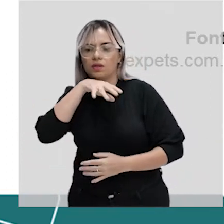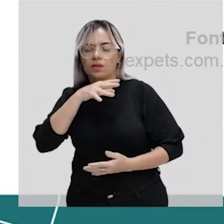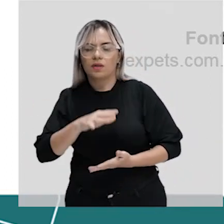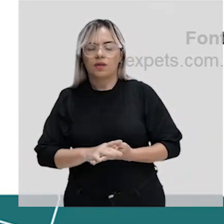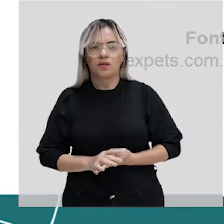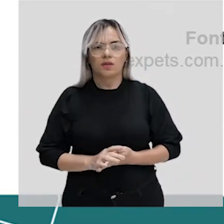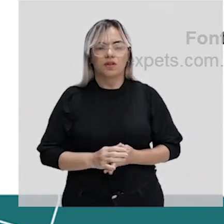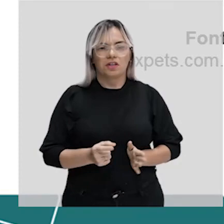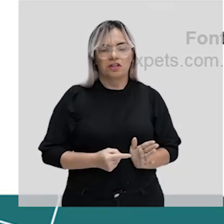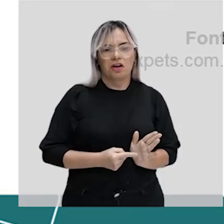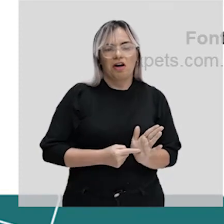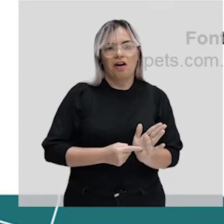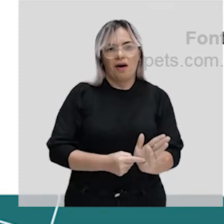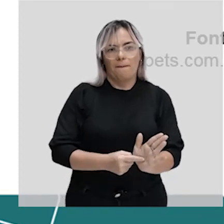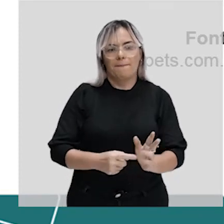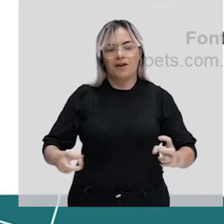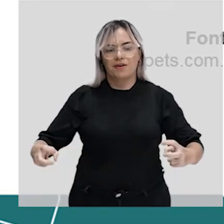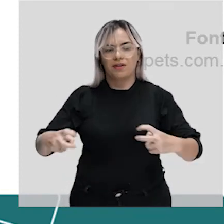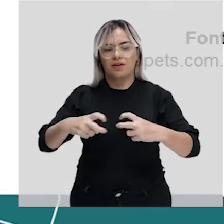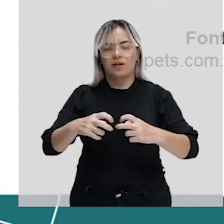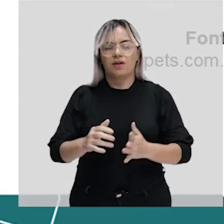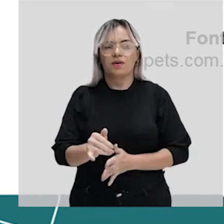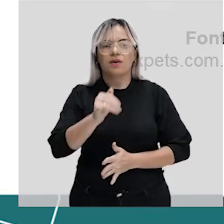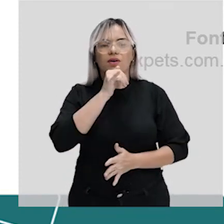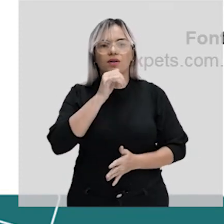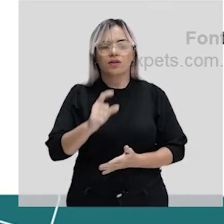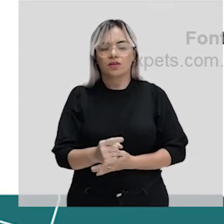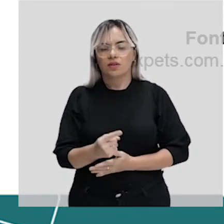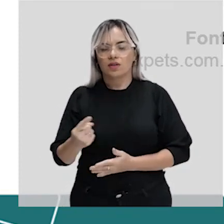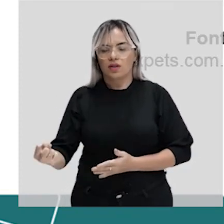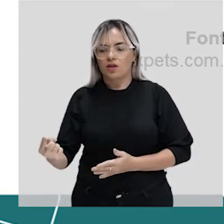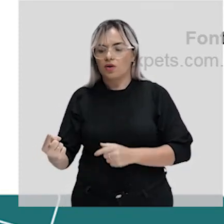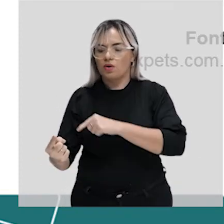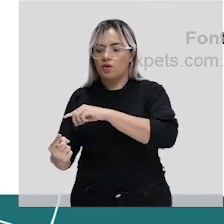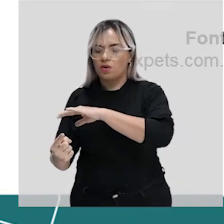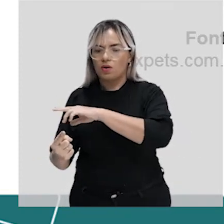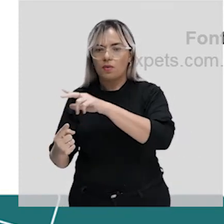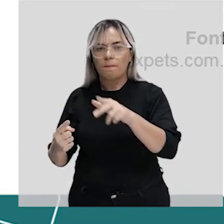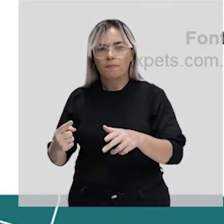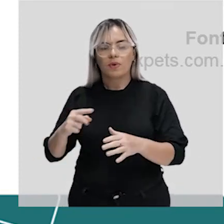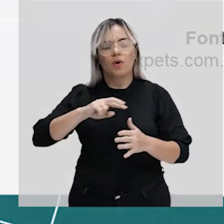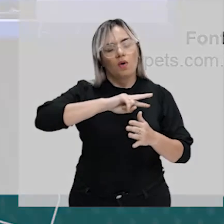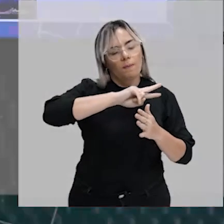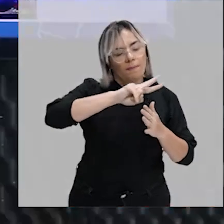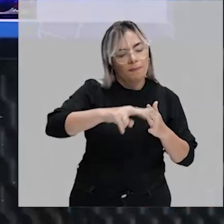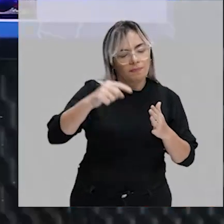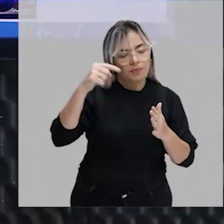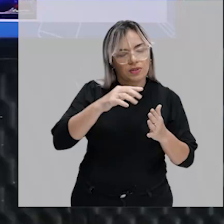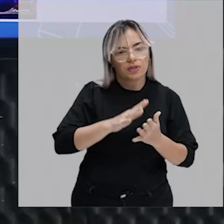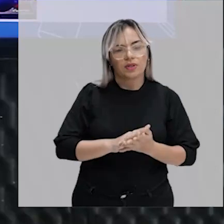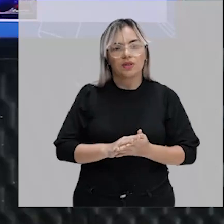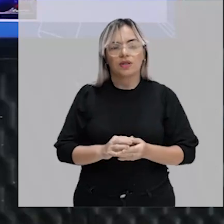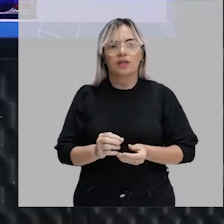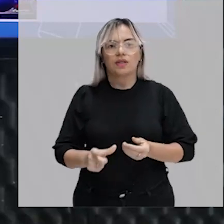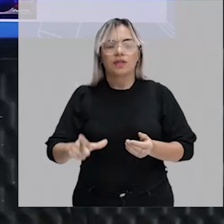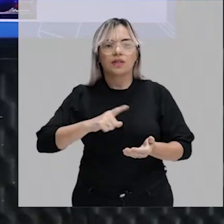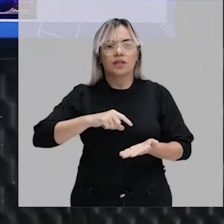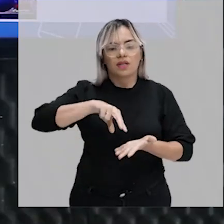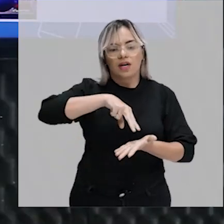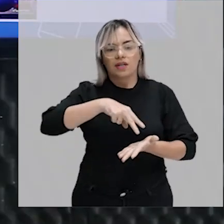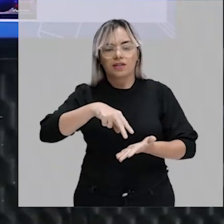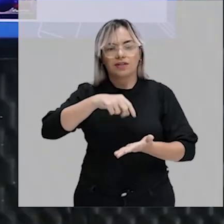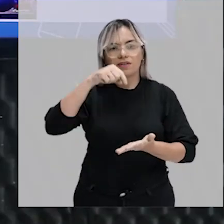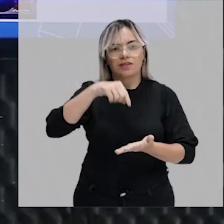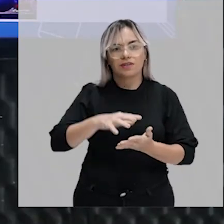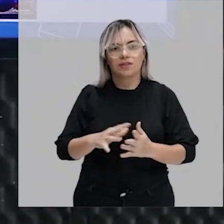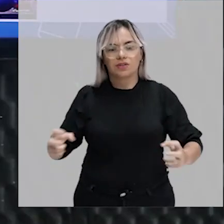acasalamento. Por exemplo, eu tenho uma espécie que promove a dança do acasalamento. Já numa outra espécie, o que vai atrair